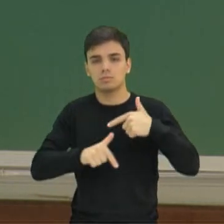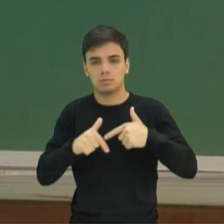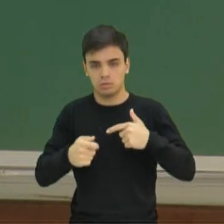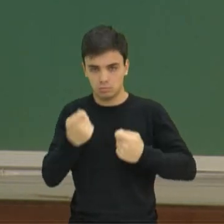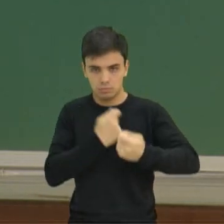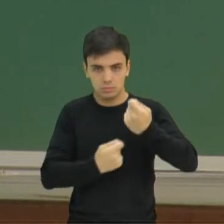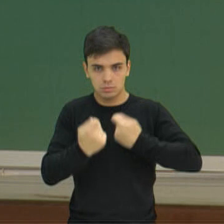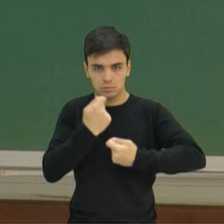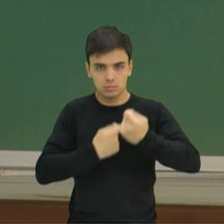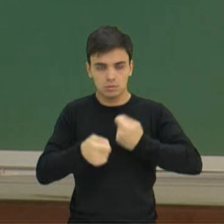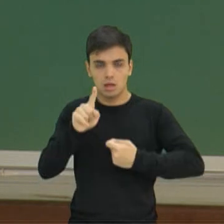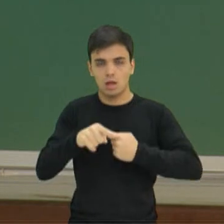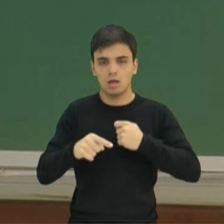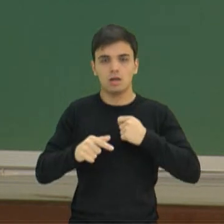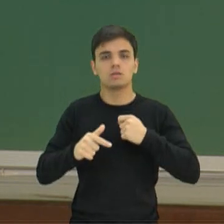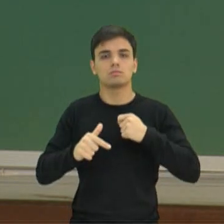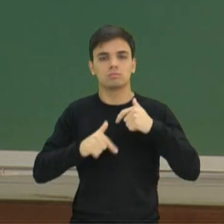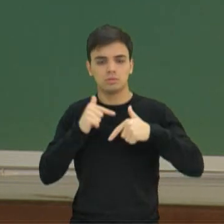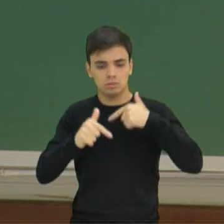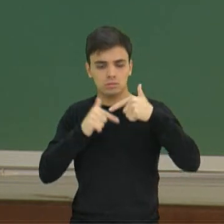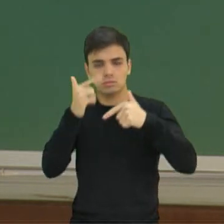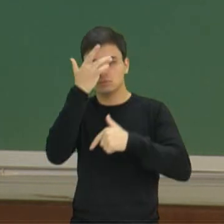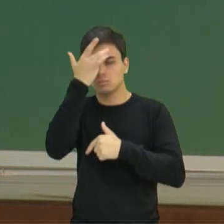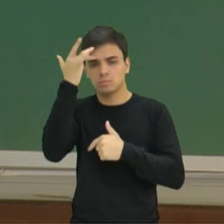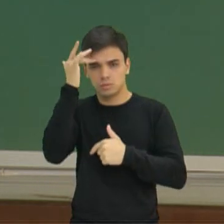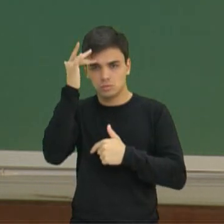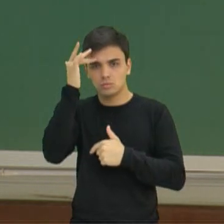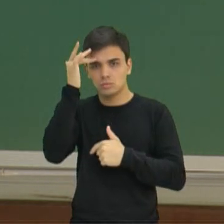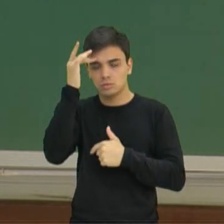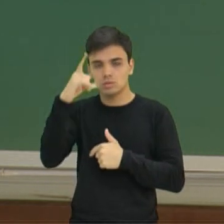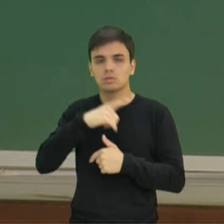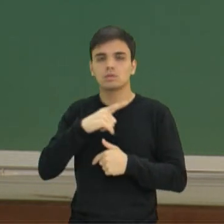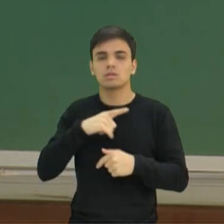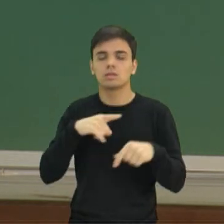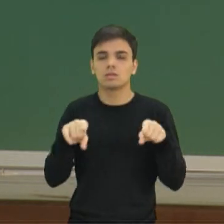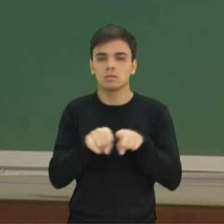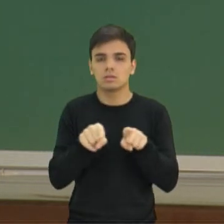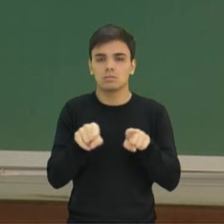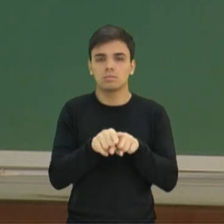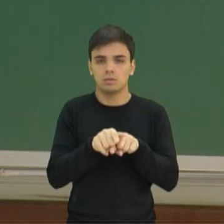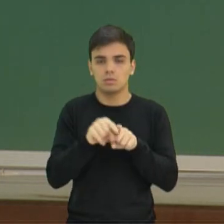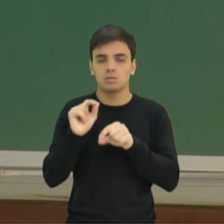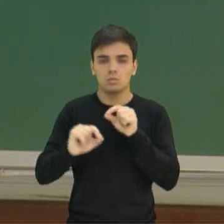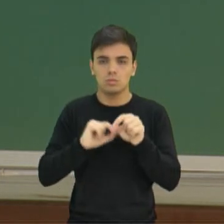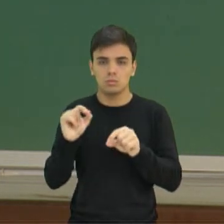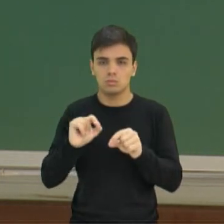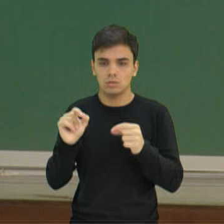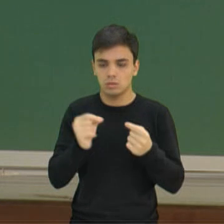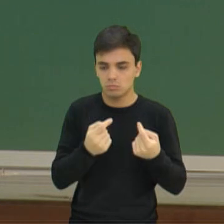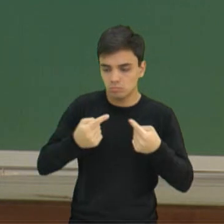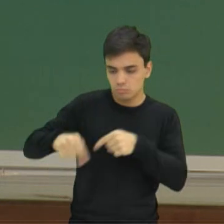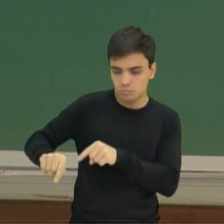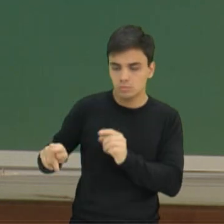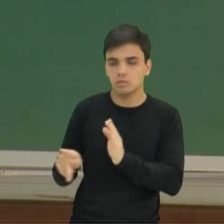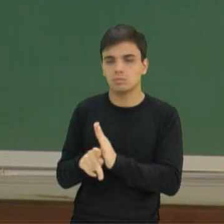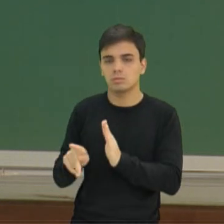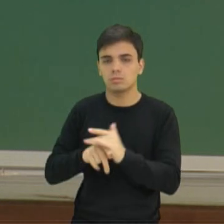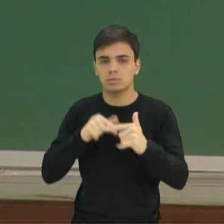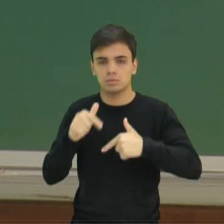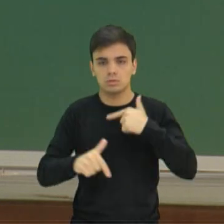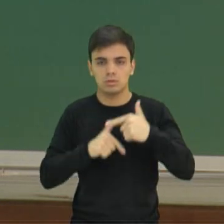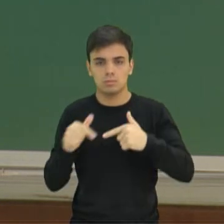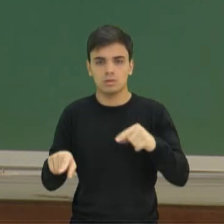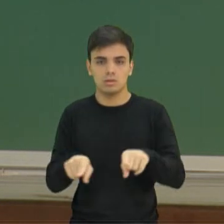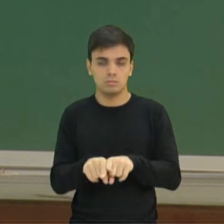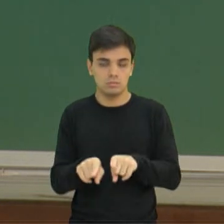econômicas, que são desenvolvidas por pessoas, né? Nós vamos ter ali impactos que são gerados por essas atividades.